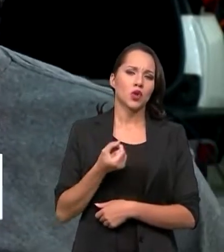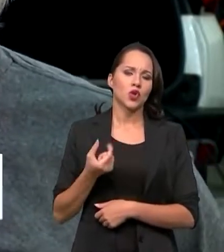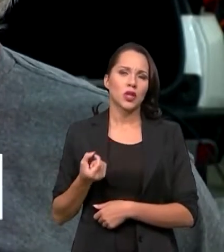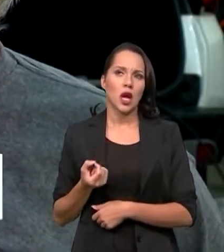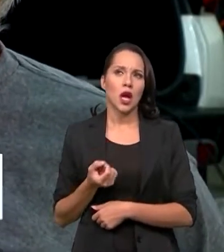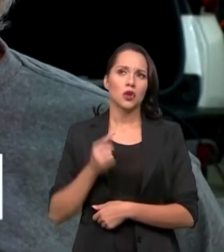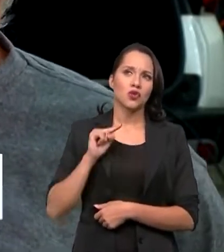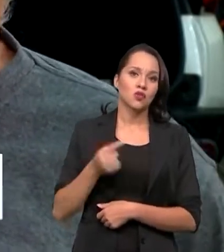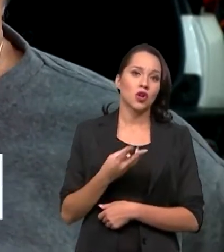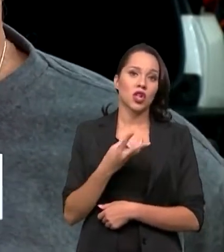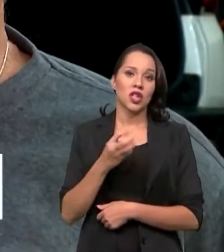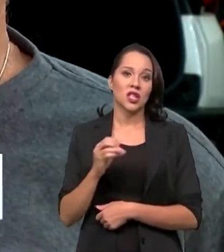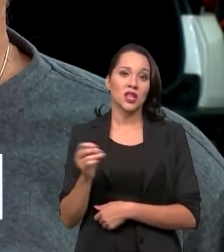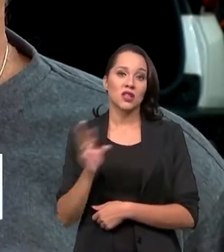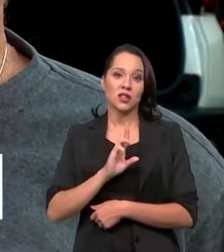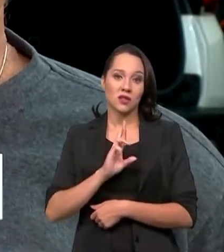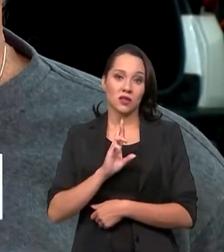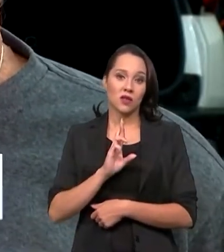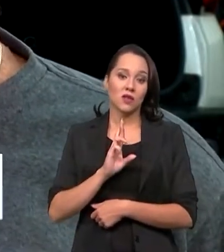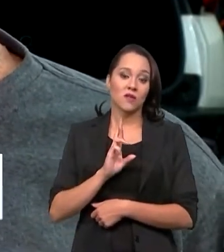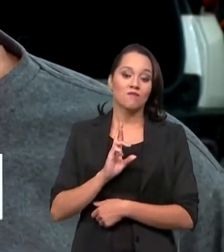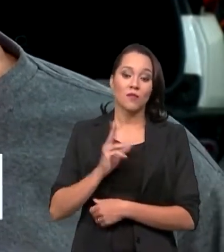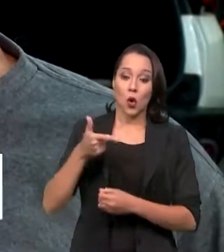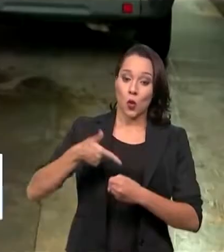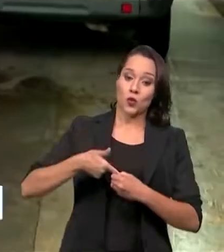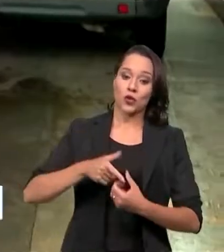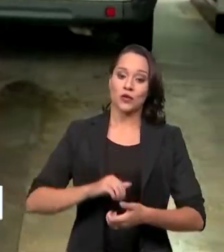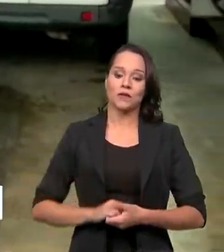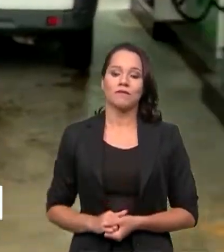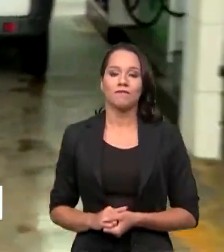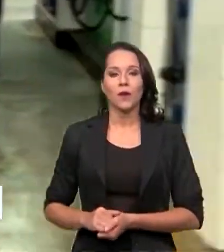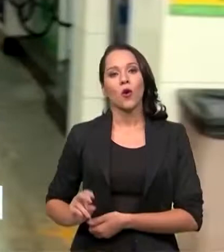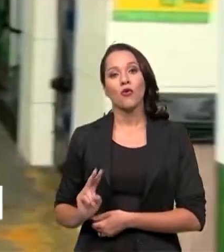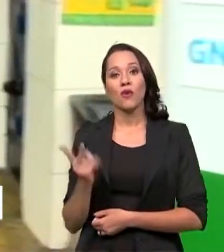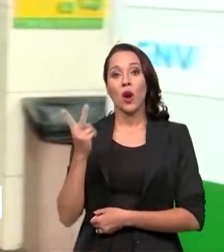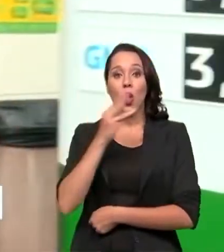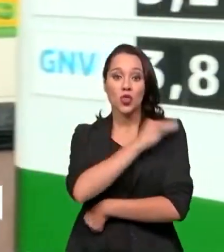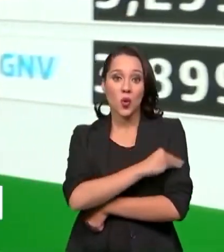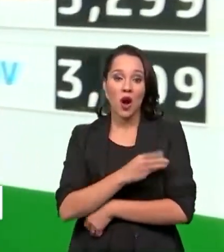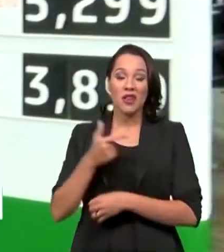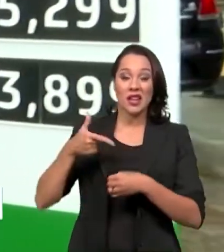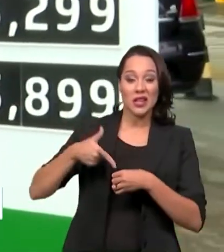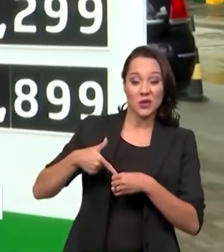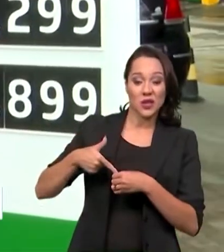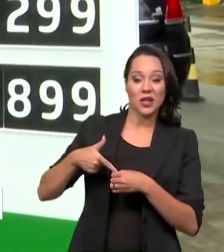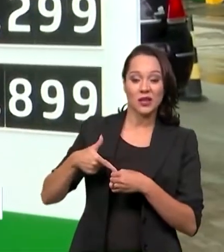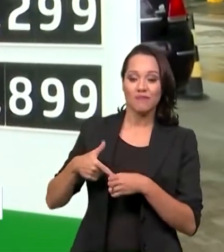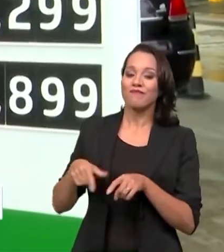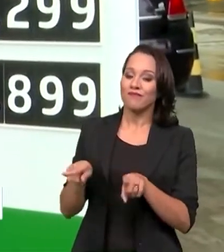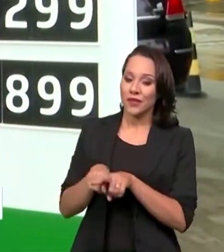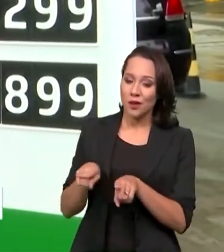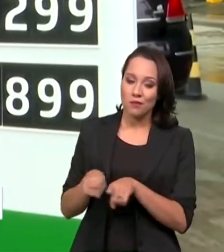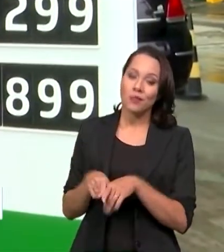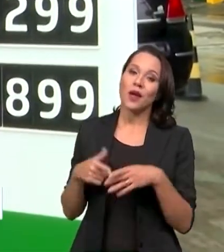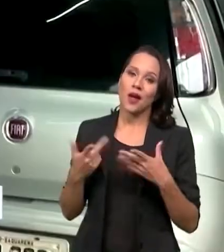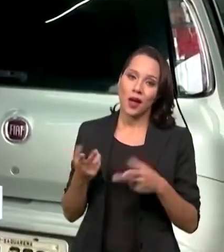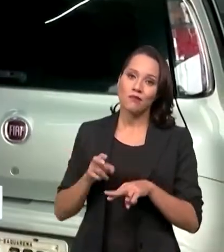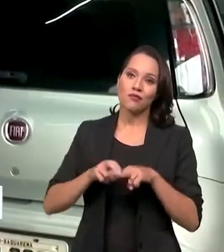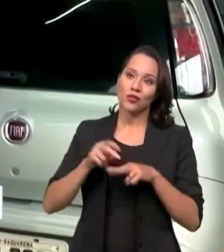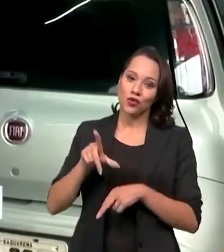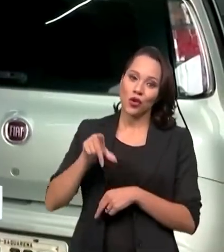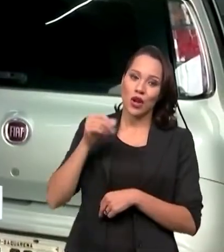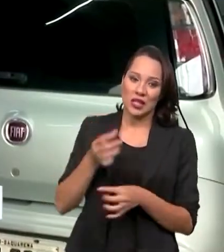1.200 a 1.300 no combustível. O preço do álcool e da gasolina também foi motivo para